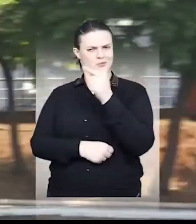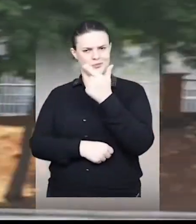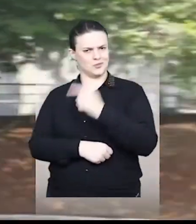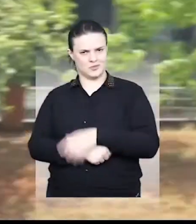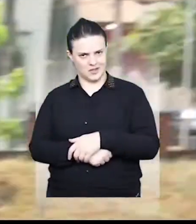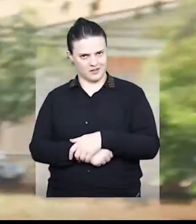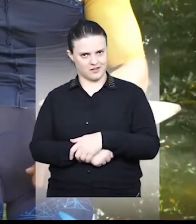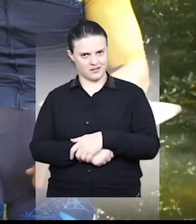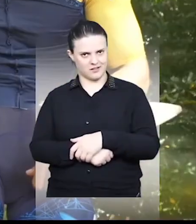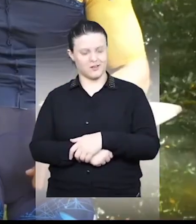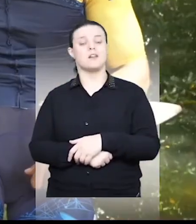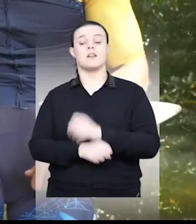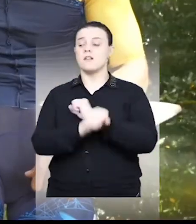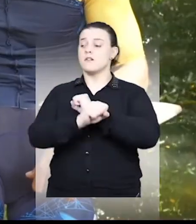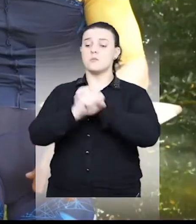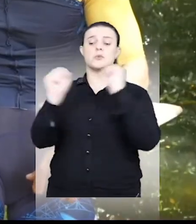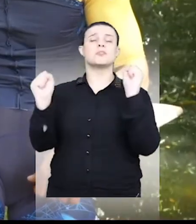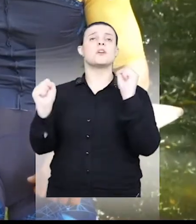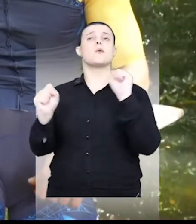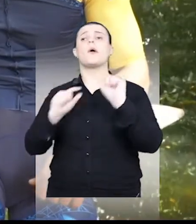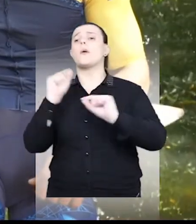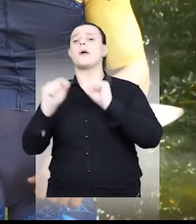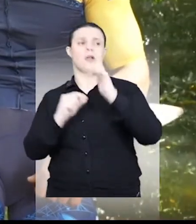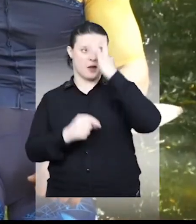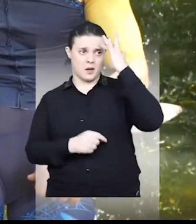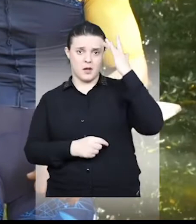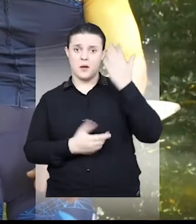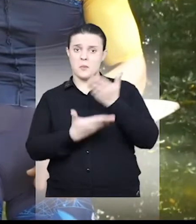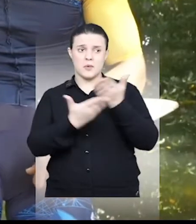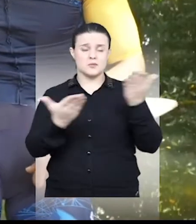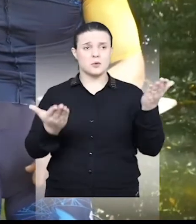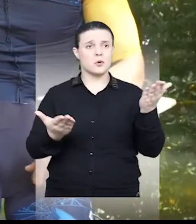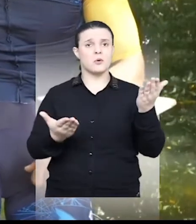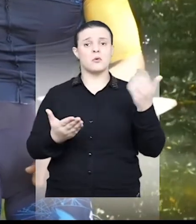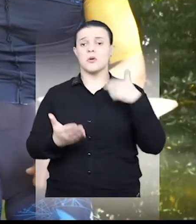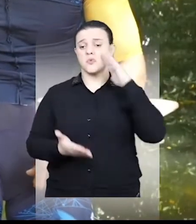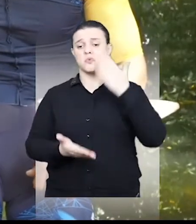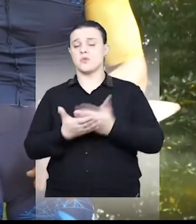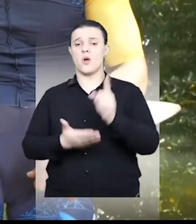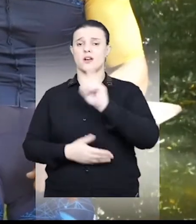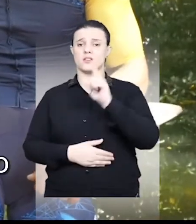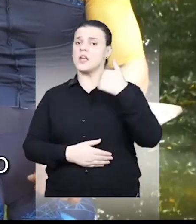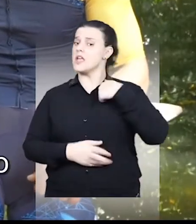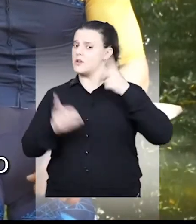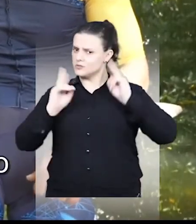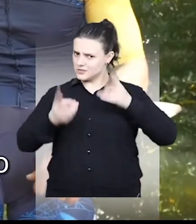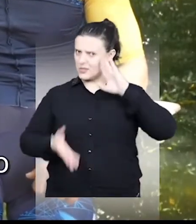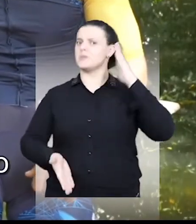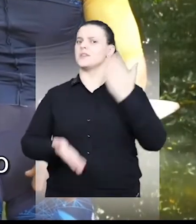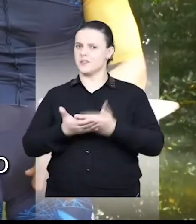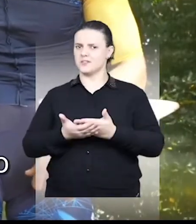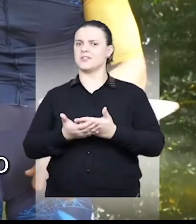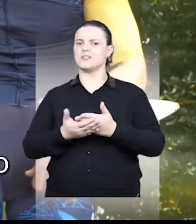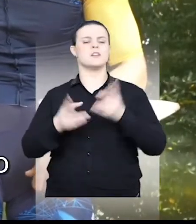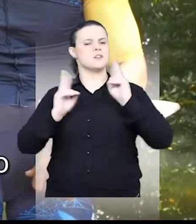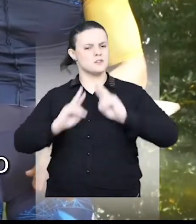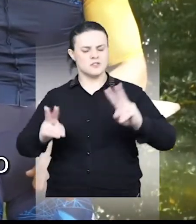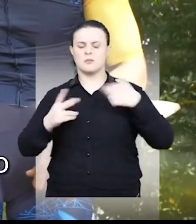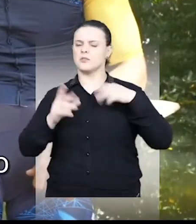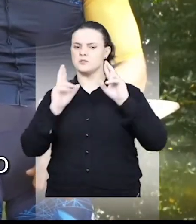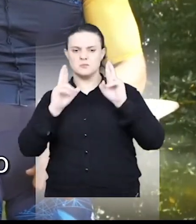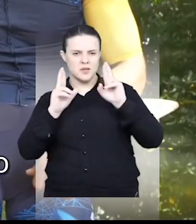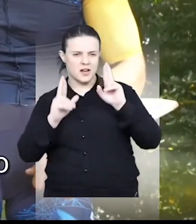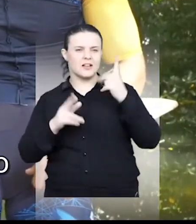existe a palavra impossível. O impossível é para quem Carlos não acredita. Eu sempre acredito. Eu sempre